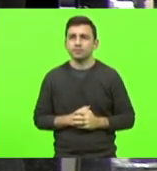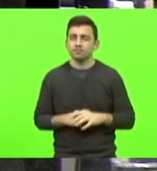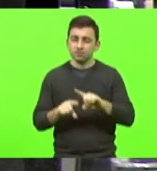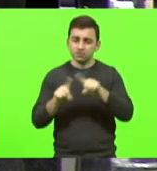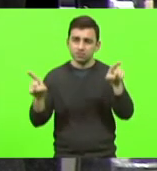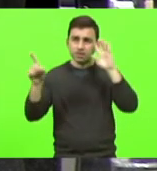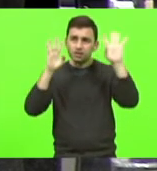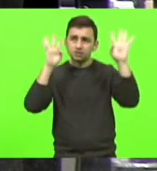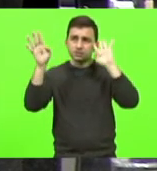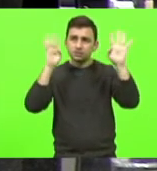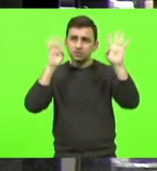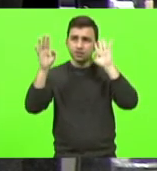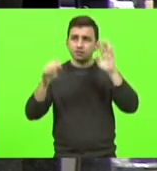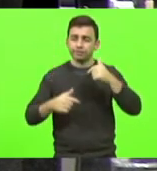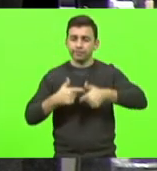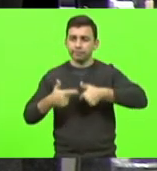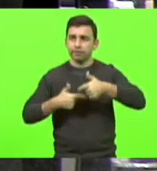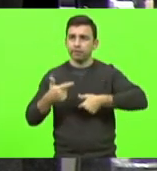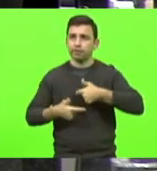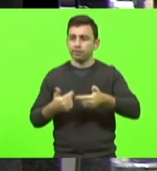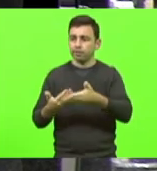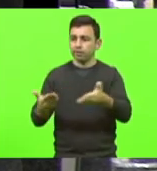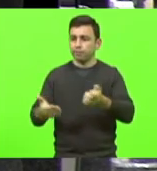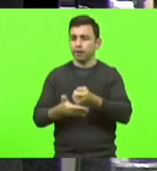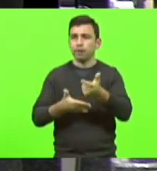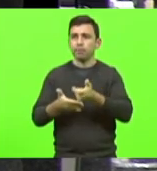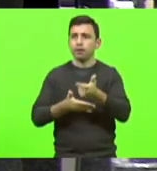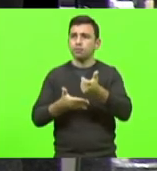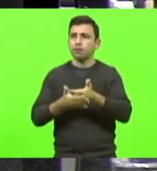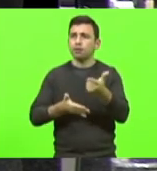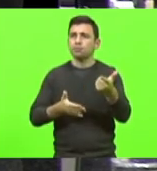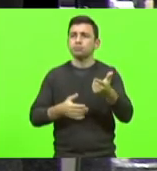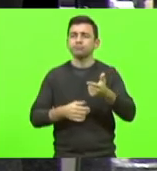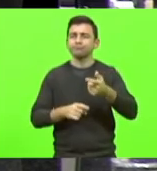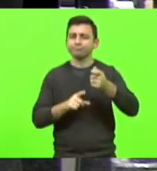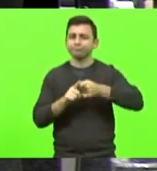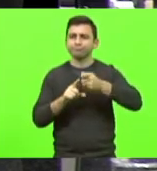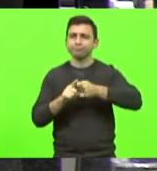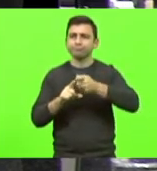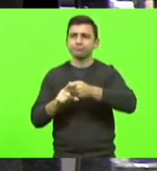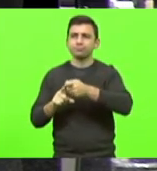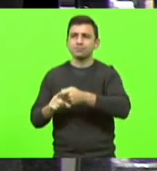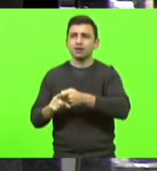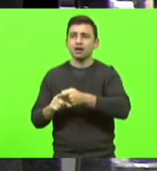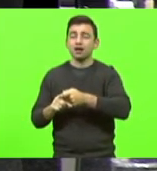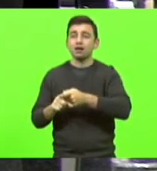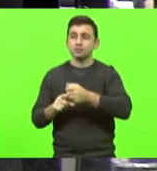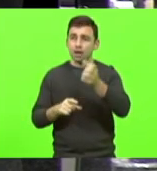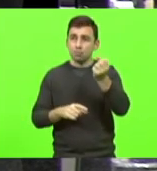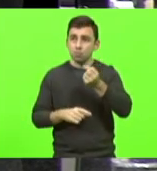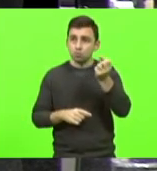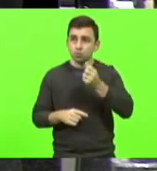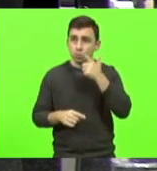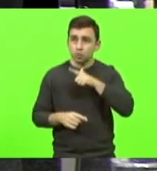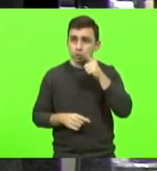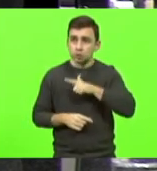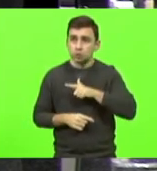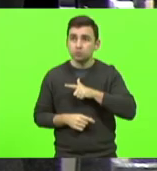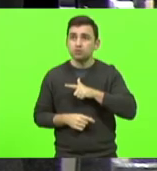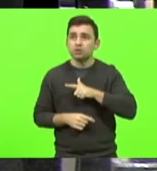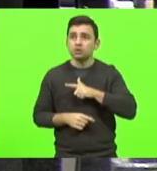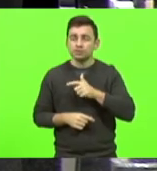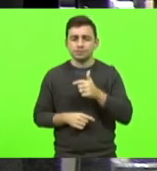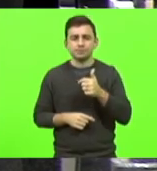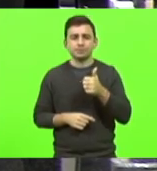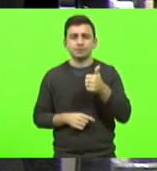imagina o trabalhador que contribuiu uma vida inteira no serviço público se aposentou tá aí 5